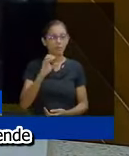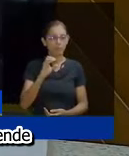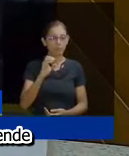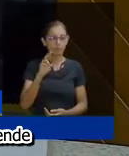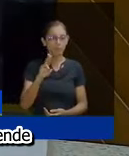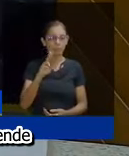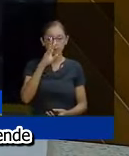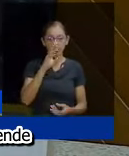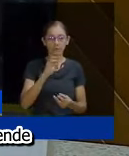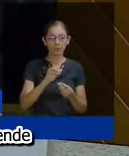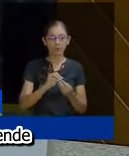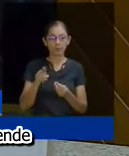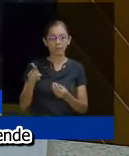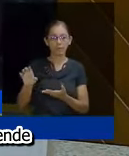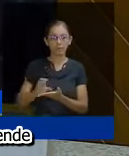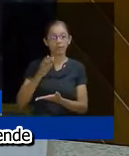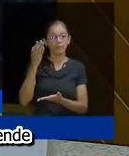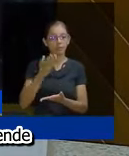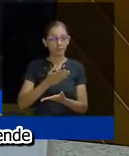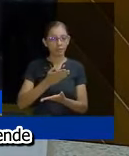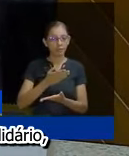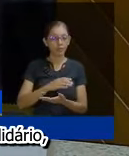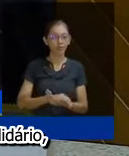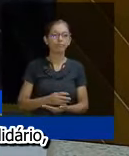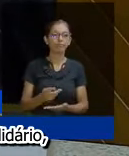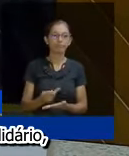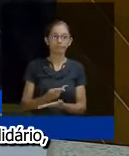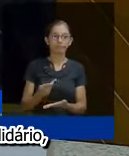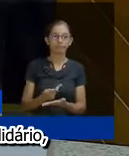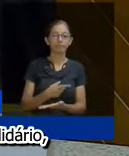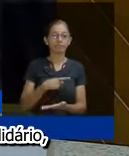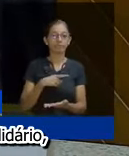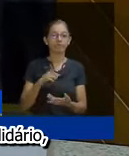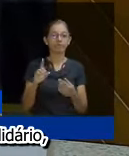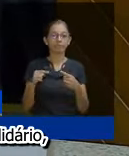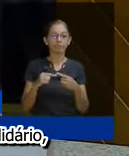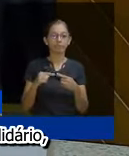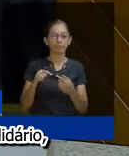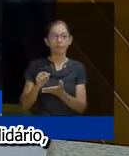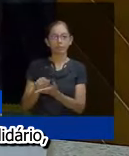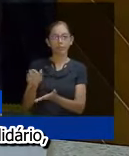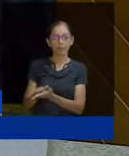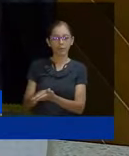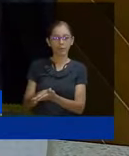irregulares as contas de Bruno Manuel Rezende, com aplicação de multa e condenação em